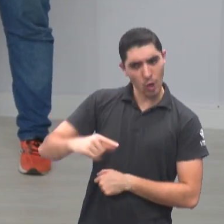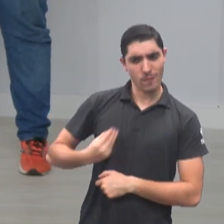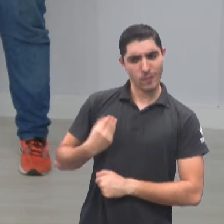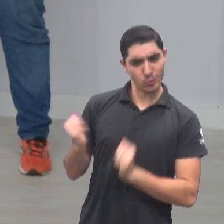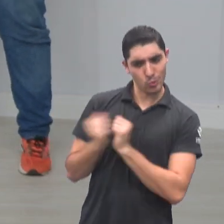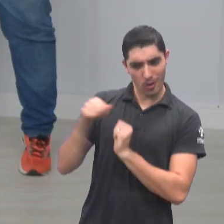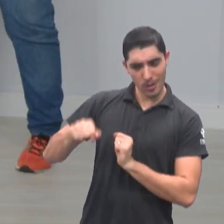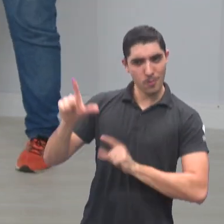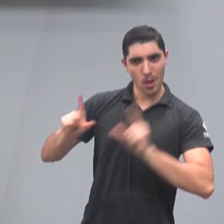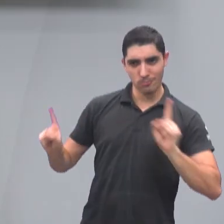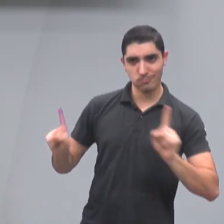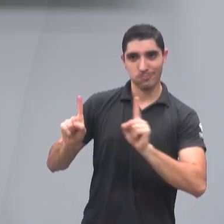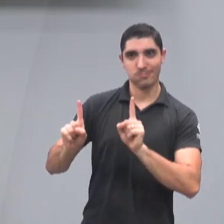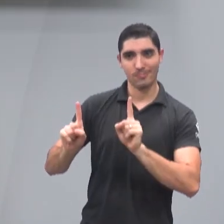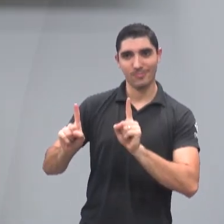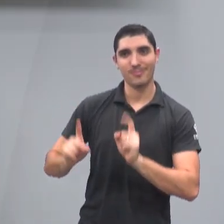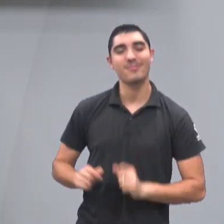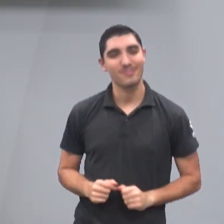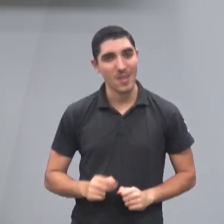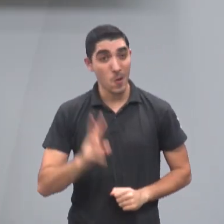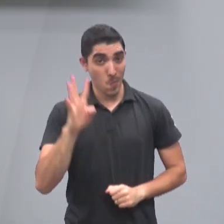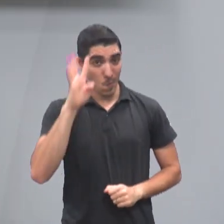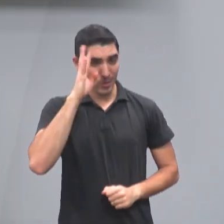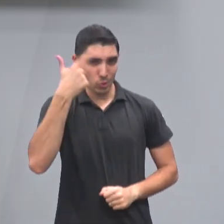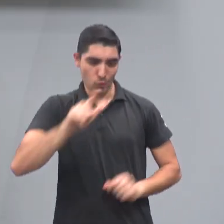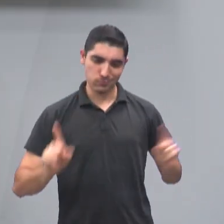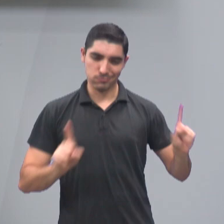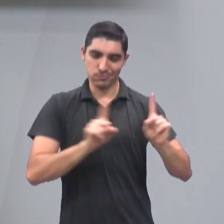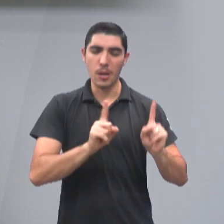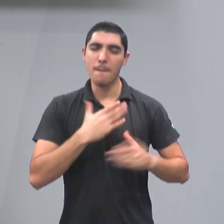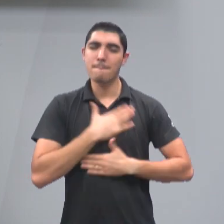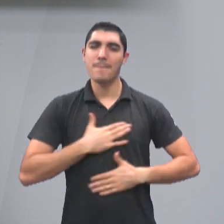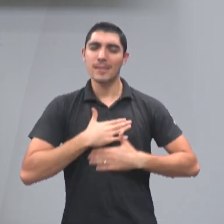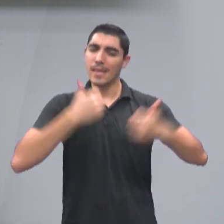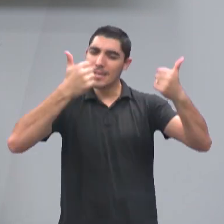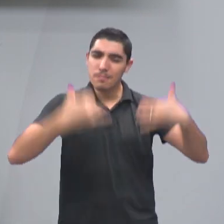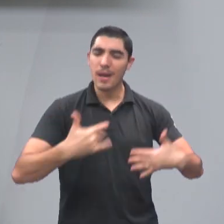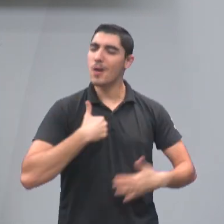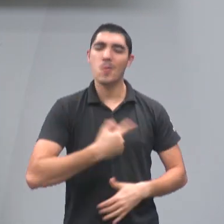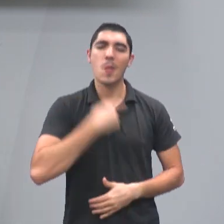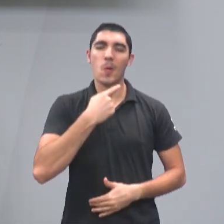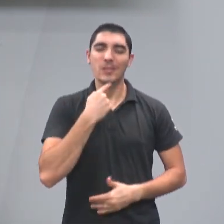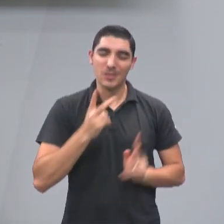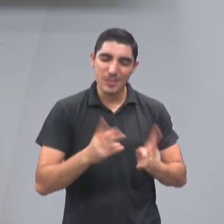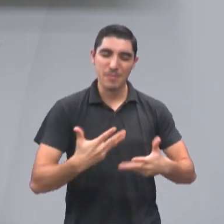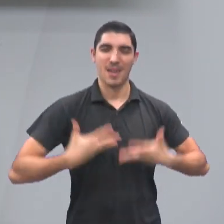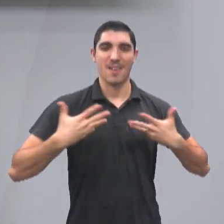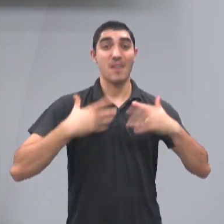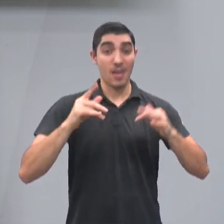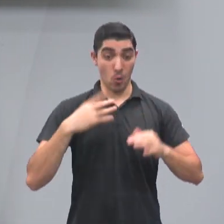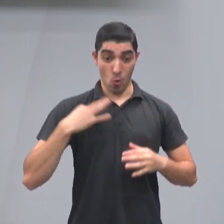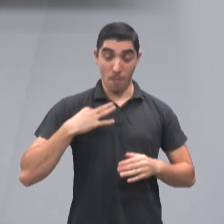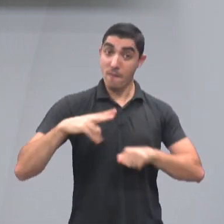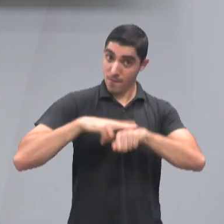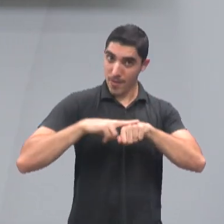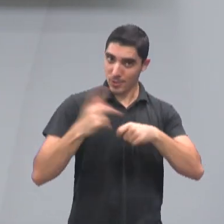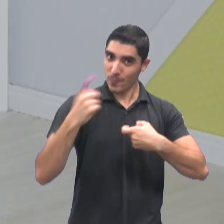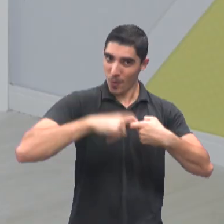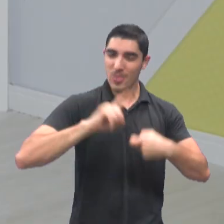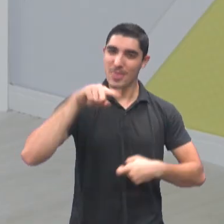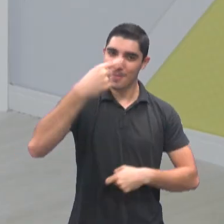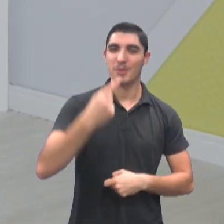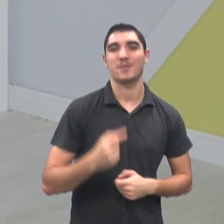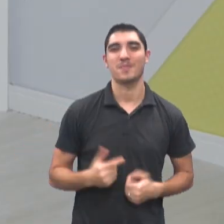mais um Hora do Esporte. Quarta-feira estaremos de volta, foi um prazer inenarrável estar em mais um Hora do Esporte. Quarta-feira de camisa verde eu volto para mais um programa.